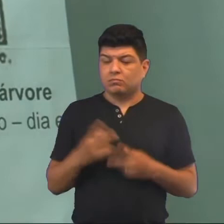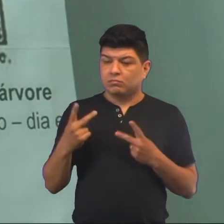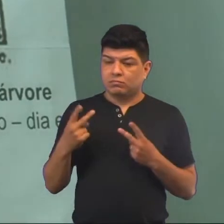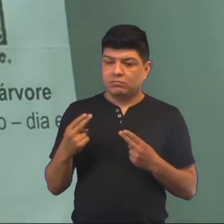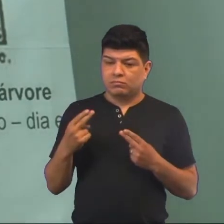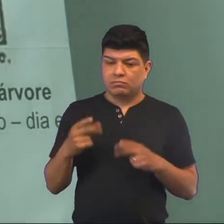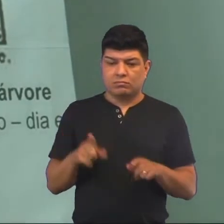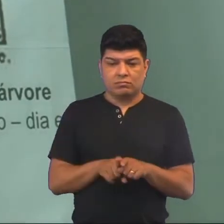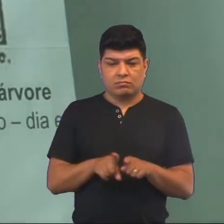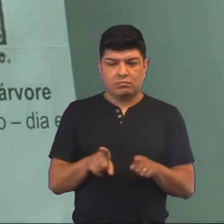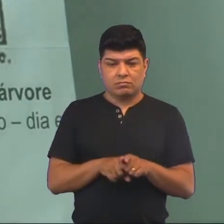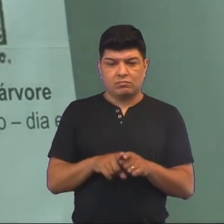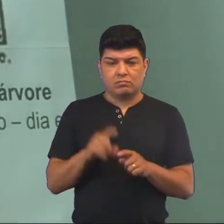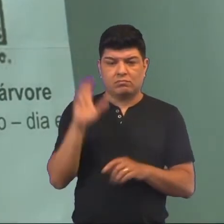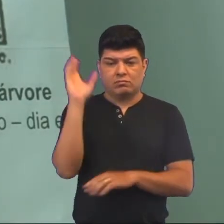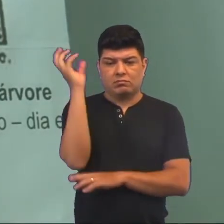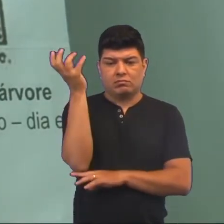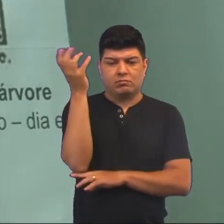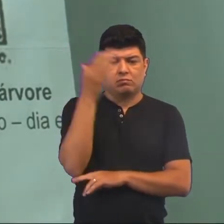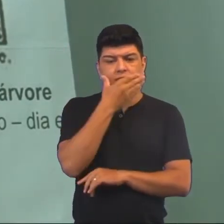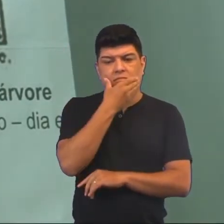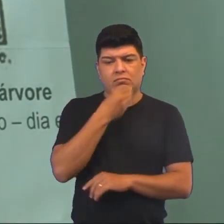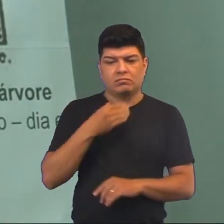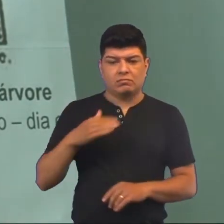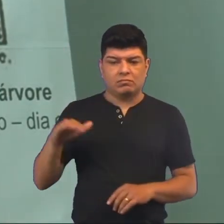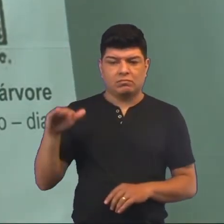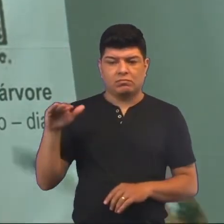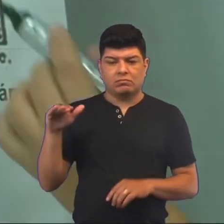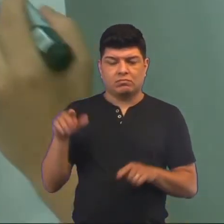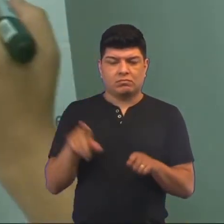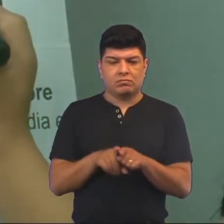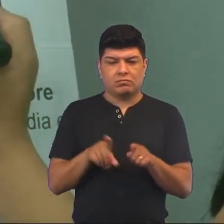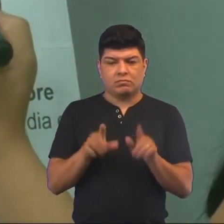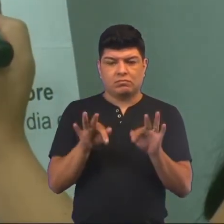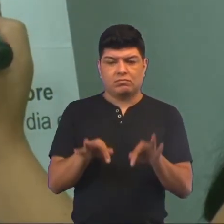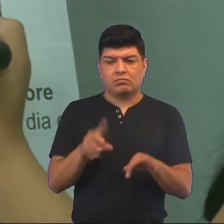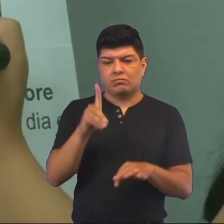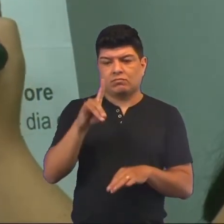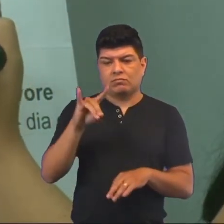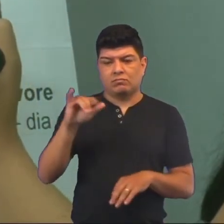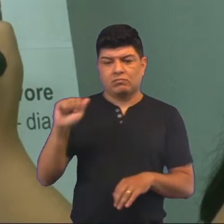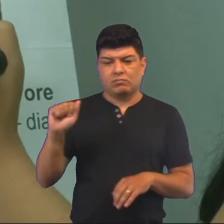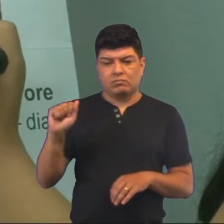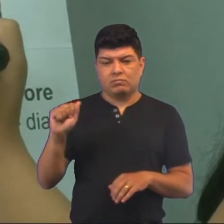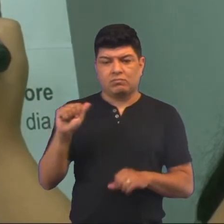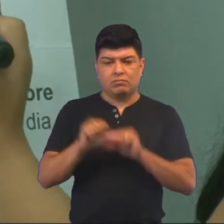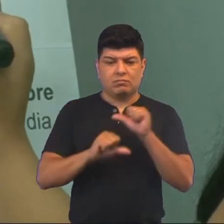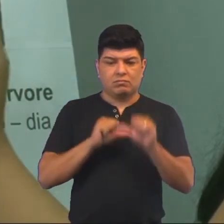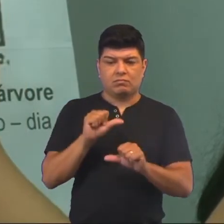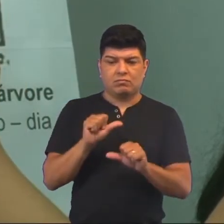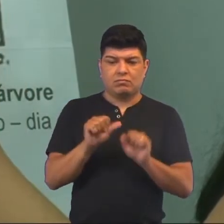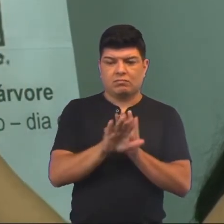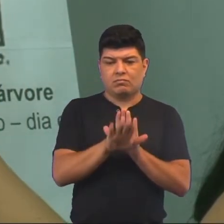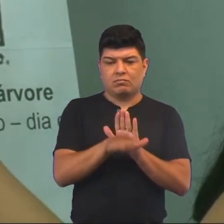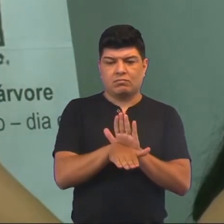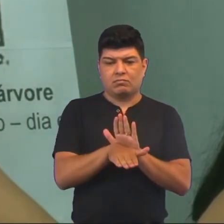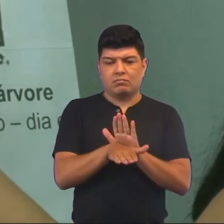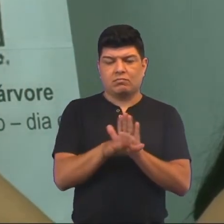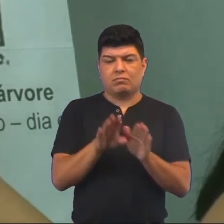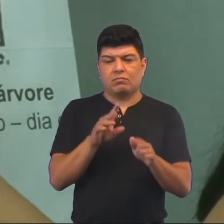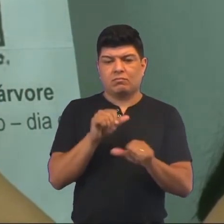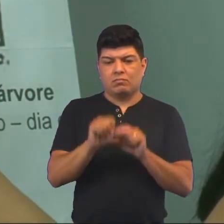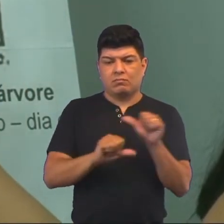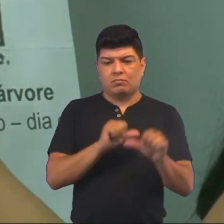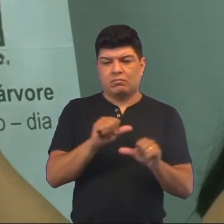igual com a árvore e o menino, tá? E no final do dia, olha só como a sombra já mudou de lado, ó,